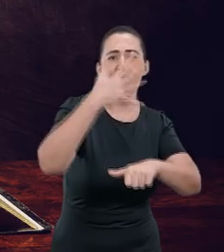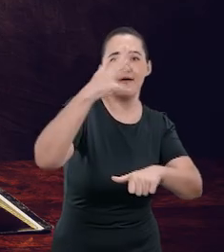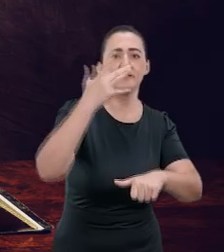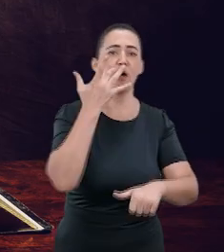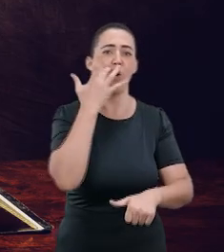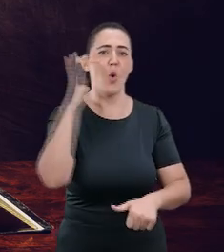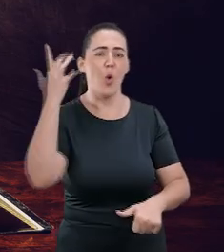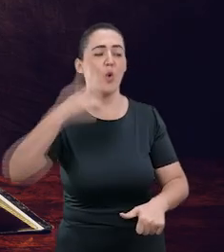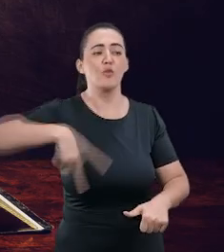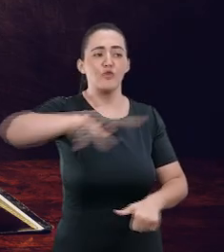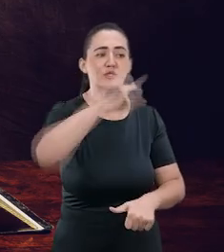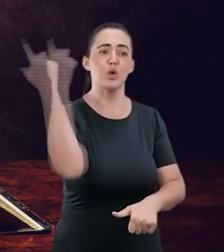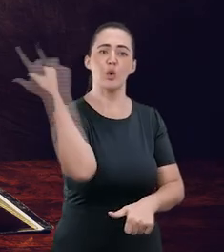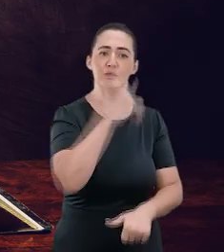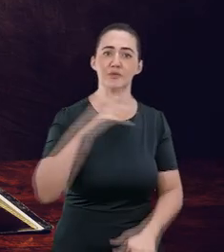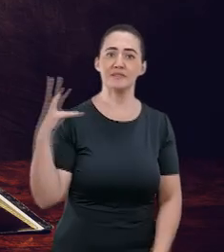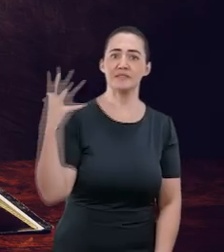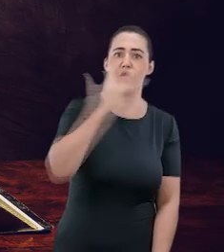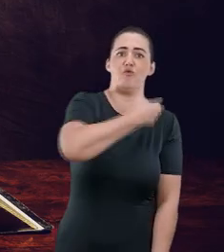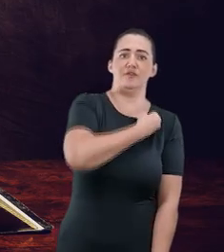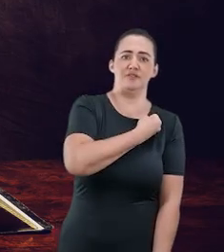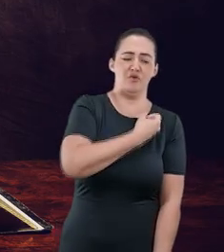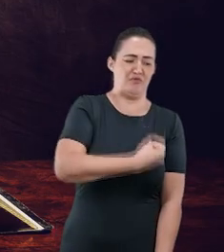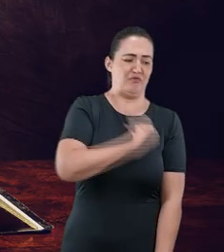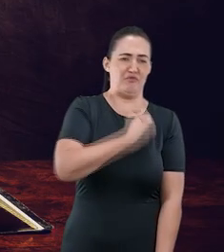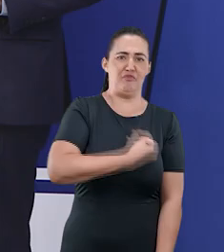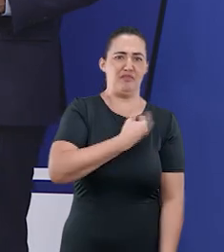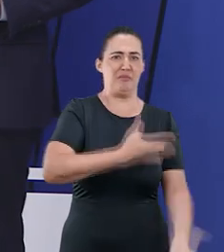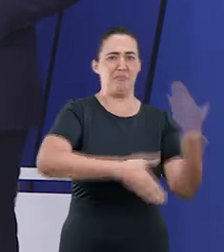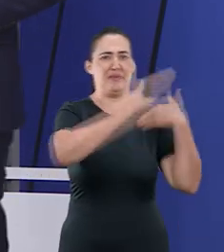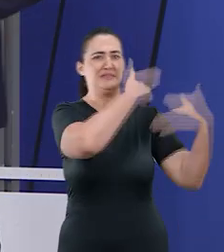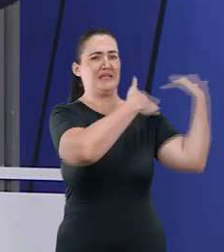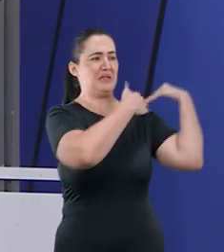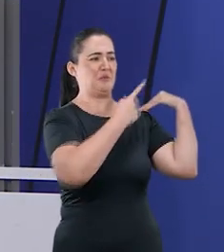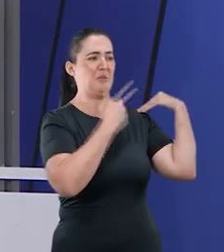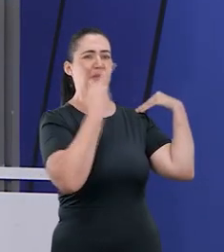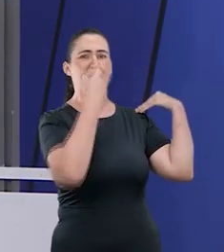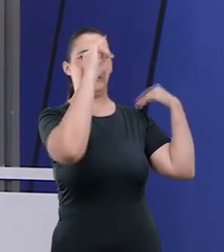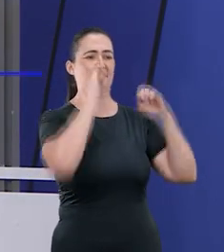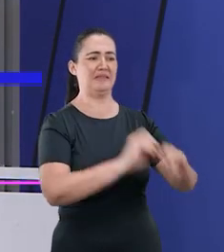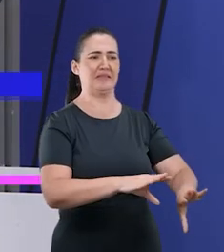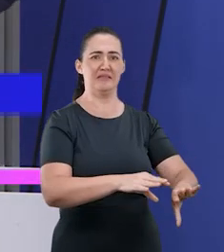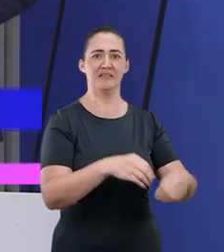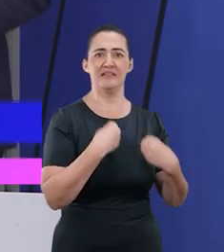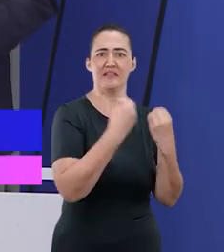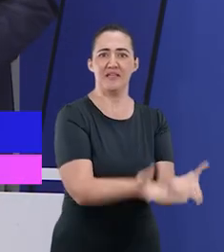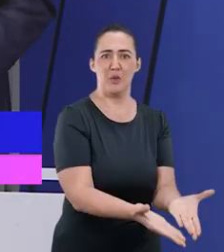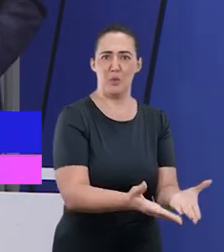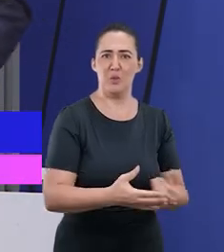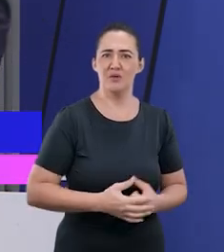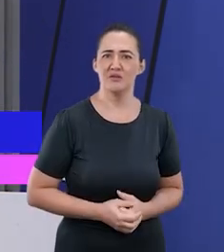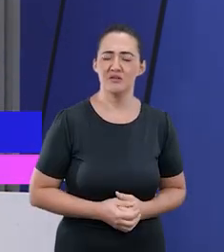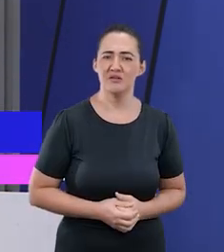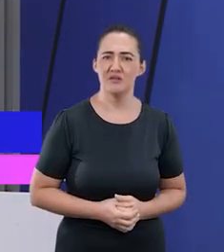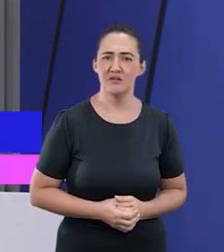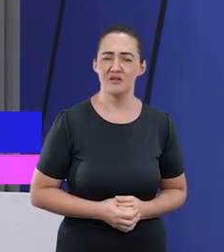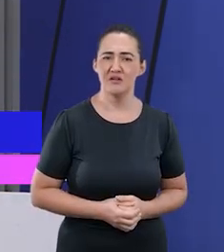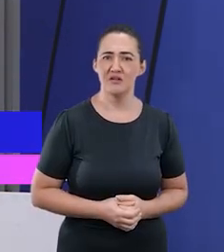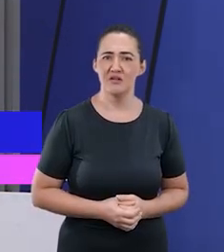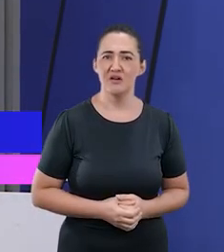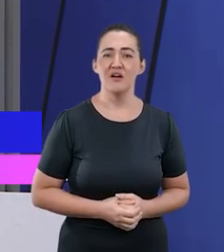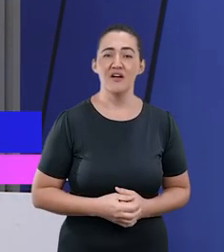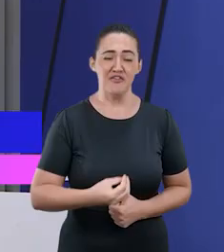foram resgatados da vida inútil que seus pais lhe legaram. Olha que palavra dura.